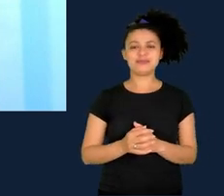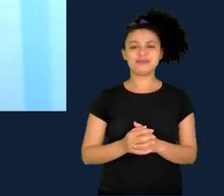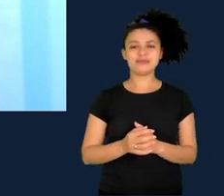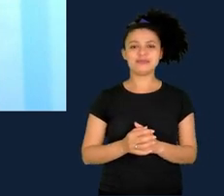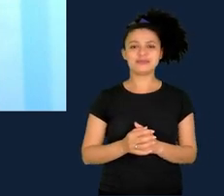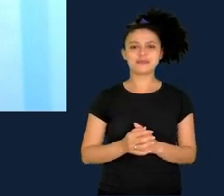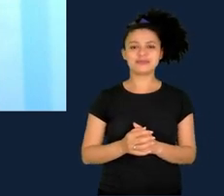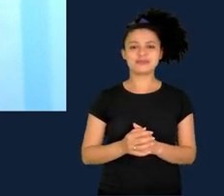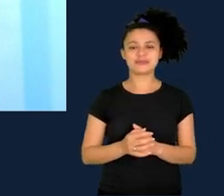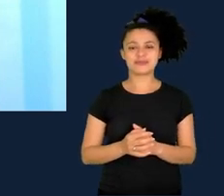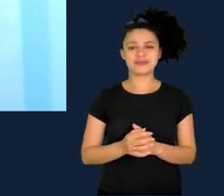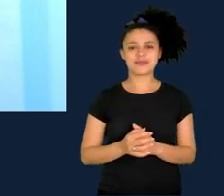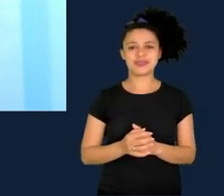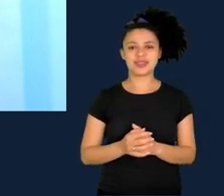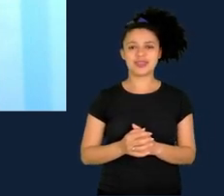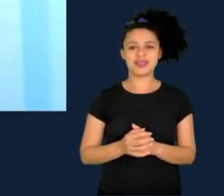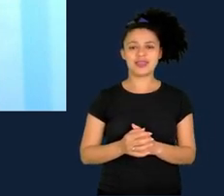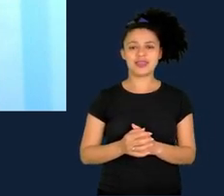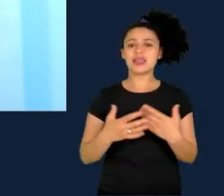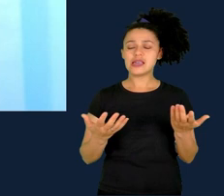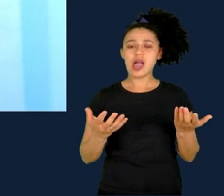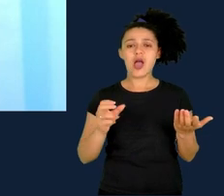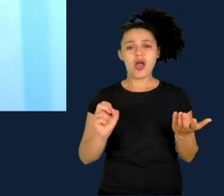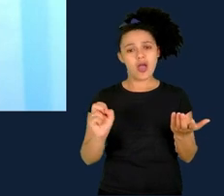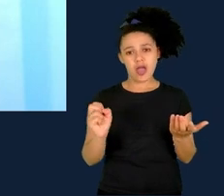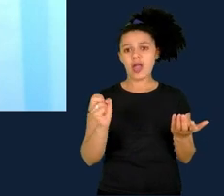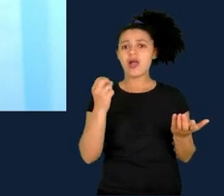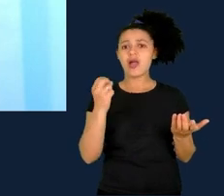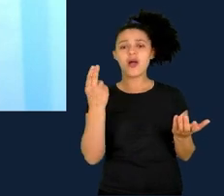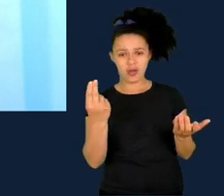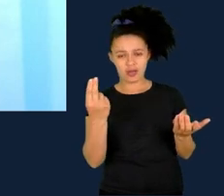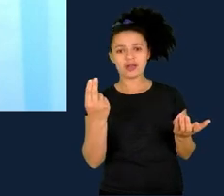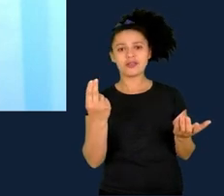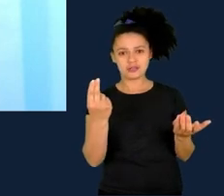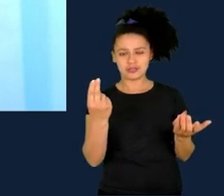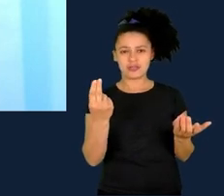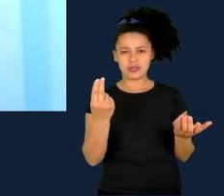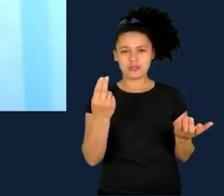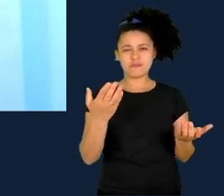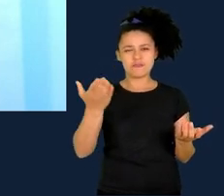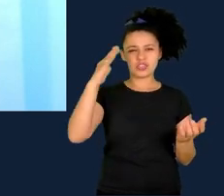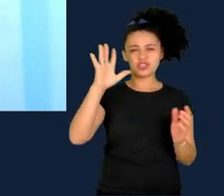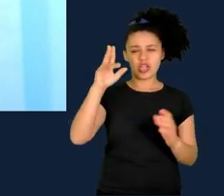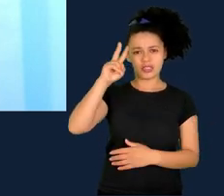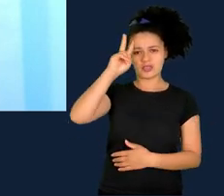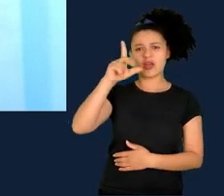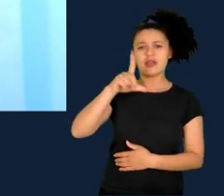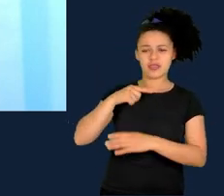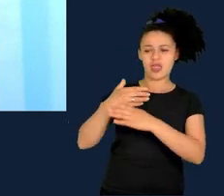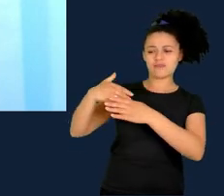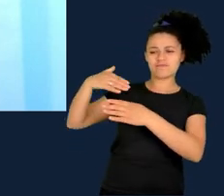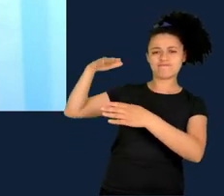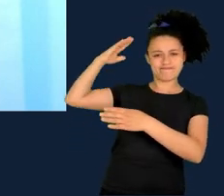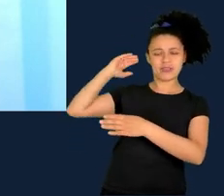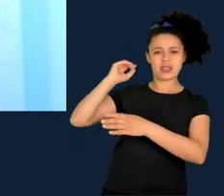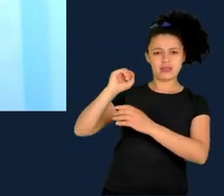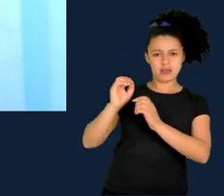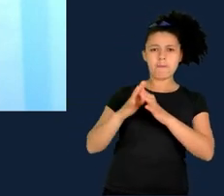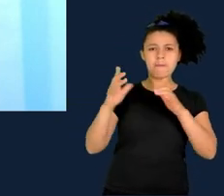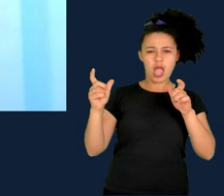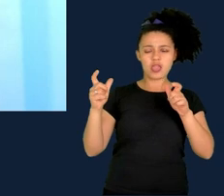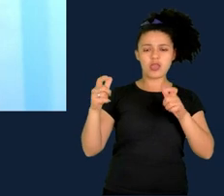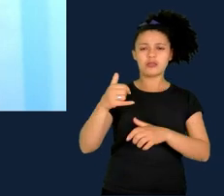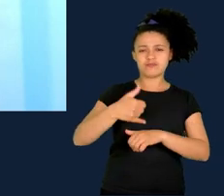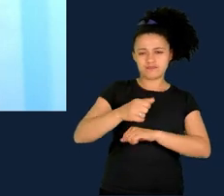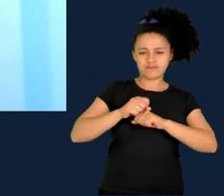Bom, que o Deepest Horizon foi o maior derramamento que vimos na história. Então, eu acho que esses atos